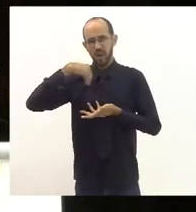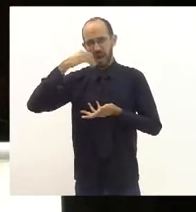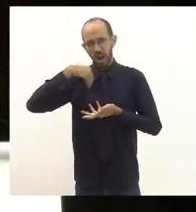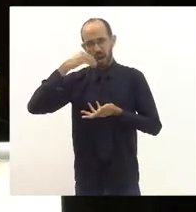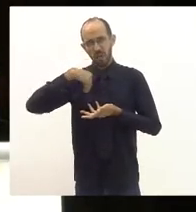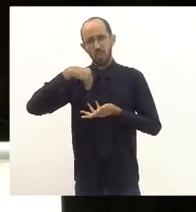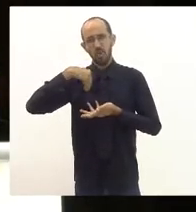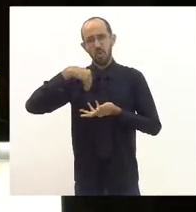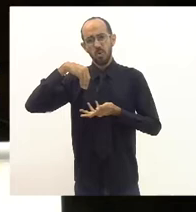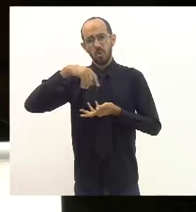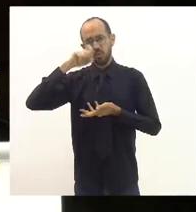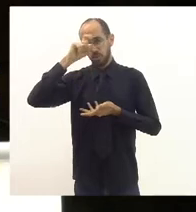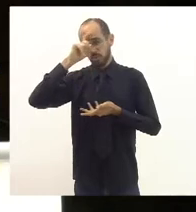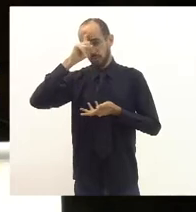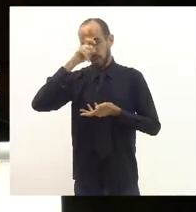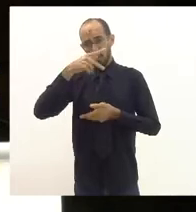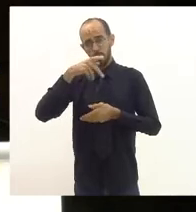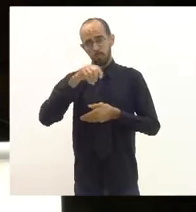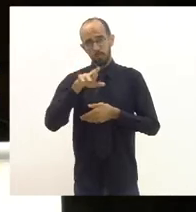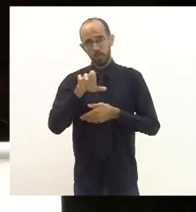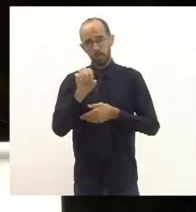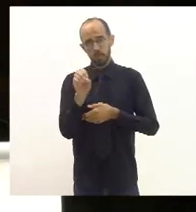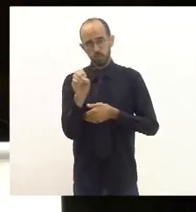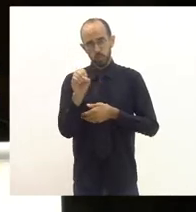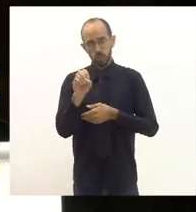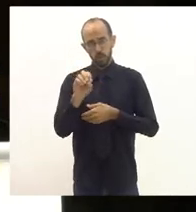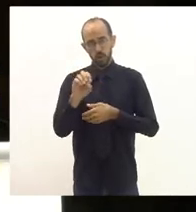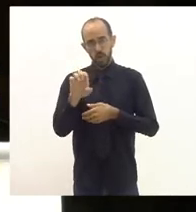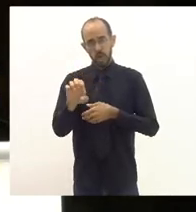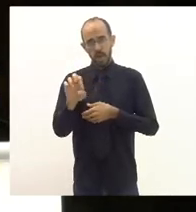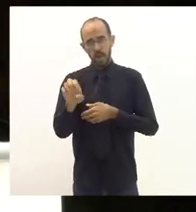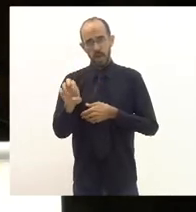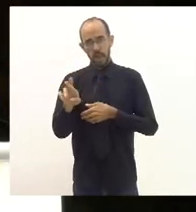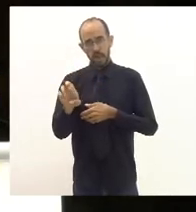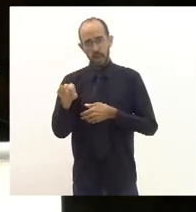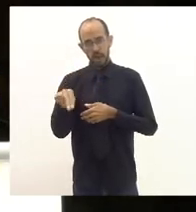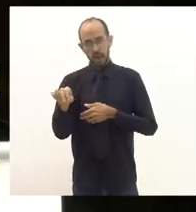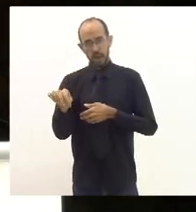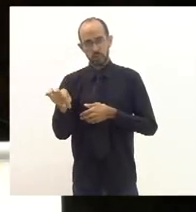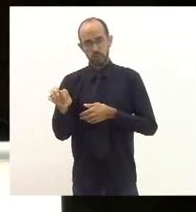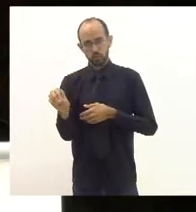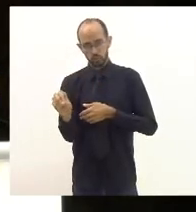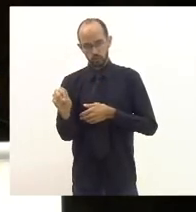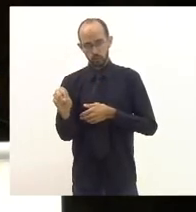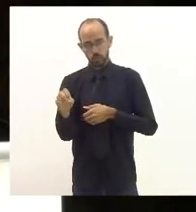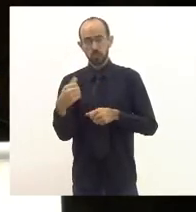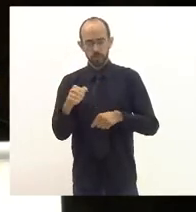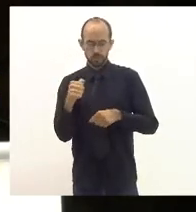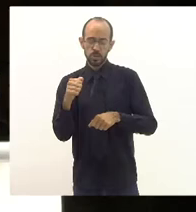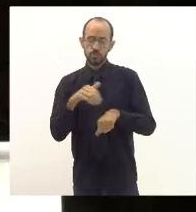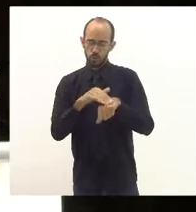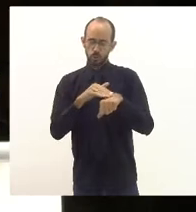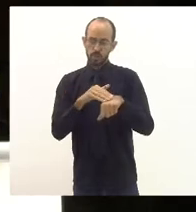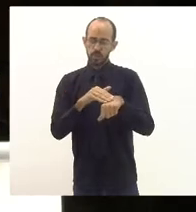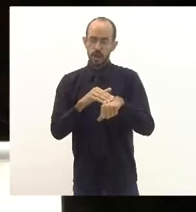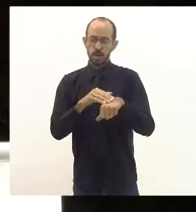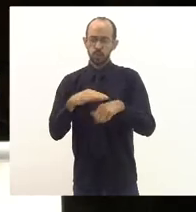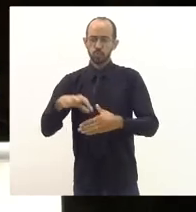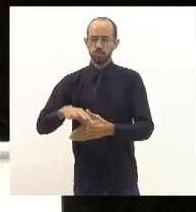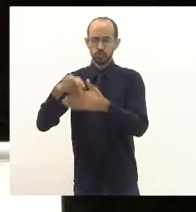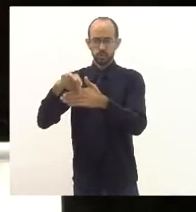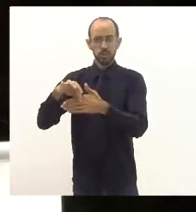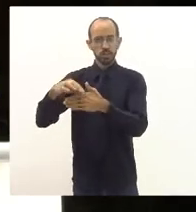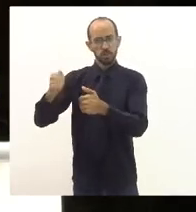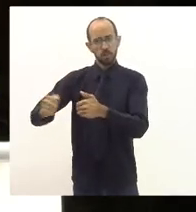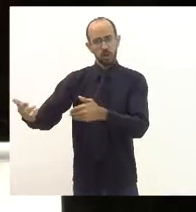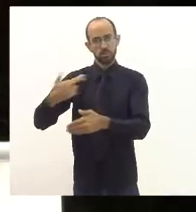hospital Pedernest. Eu acho que a gente precisa falar com quem é de direito, com quem pode nos dar as respostas